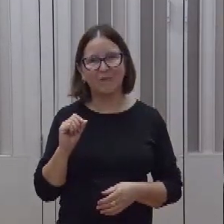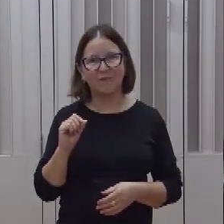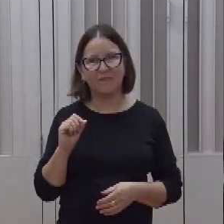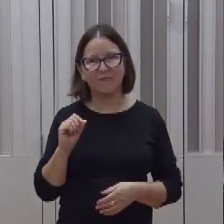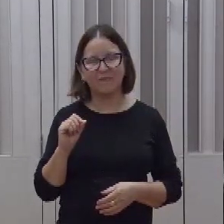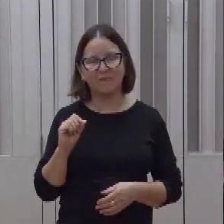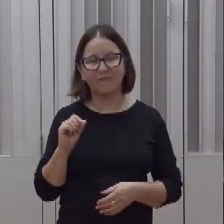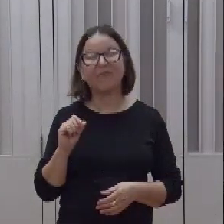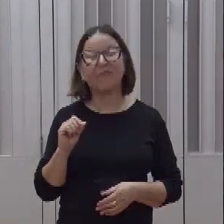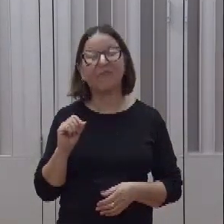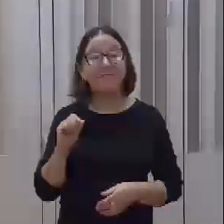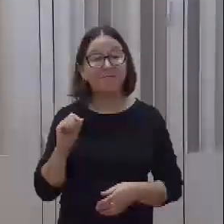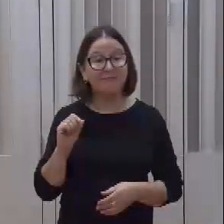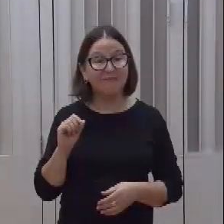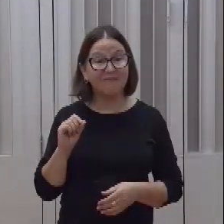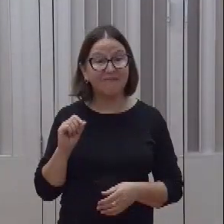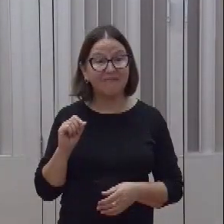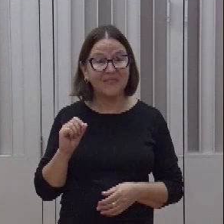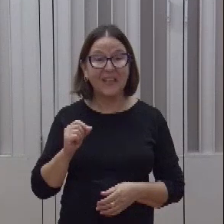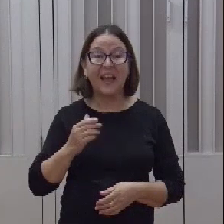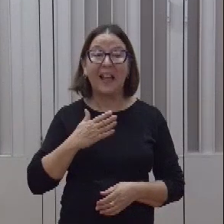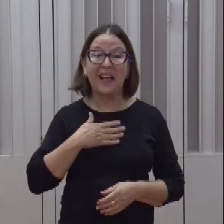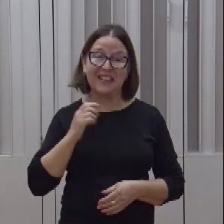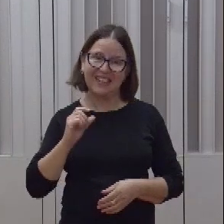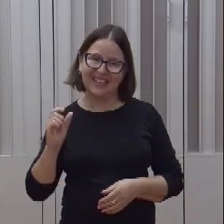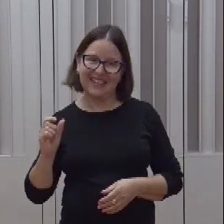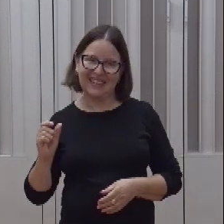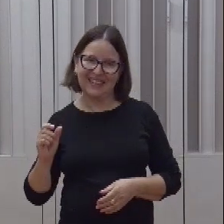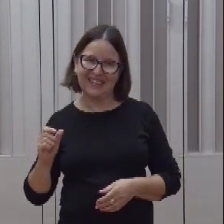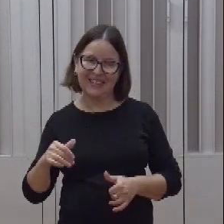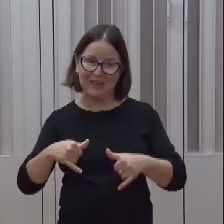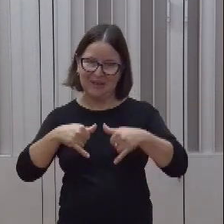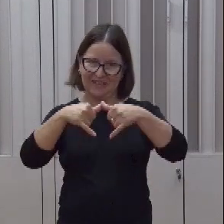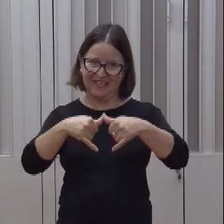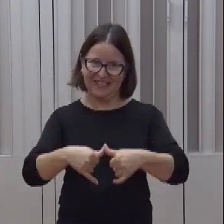E o quê? E as minhas palavras?